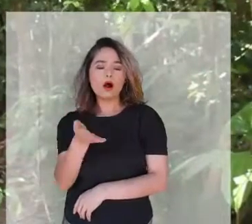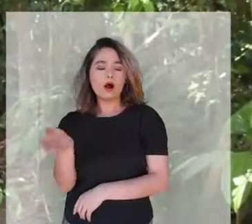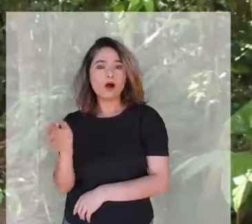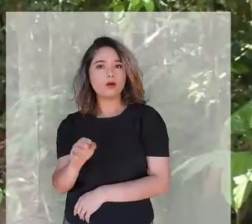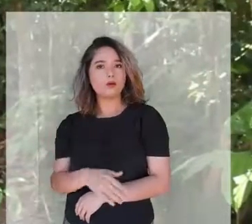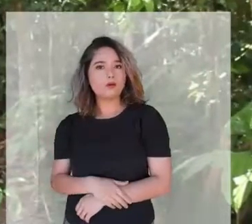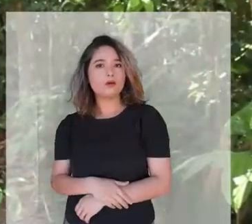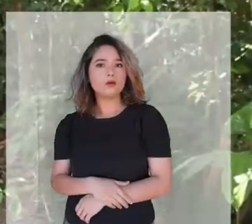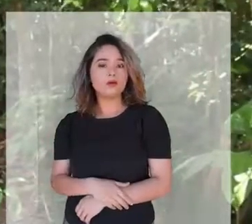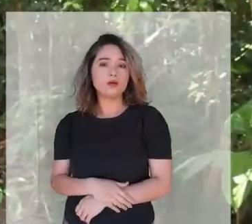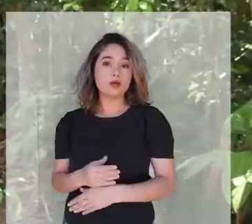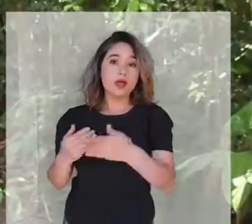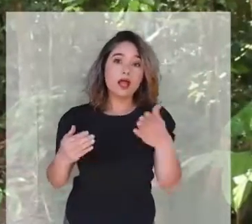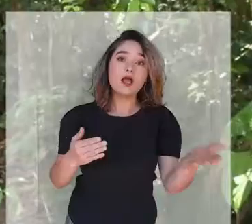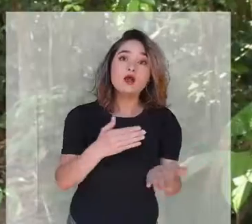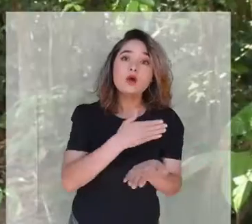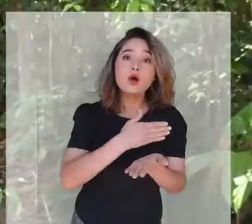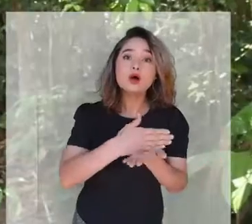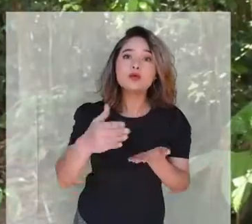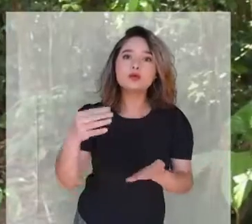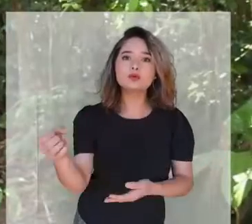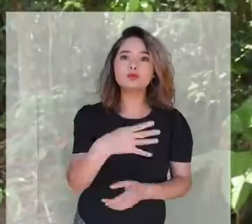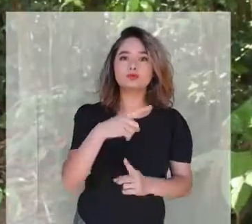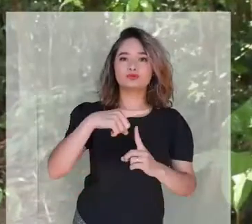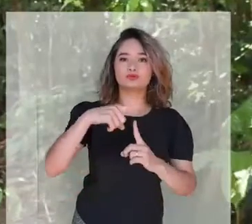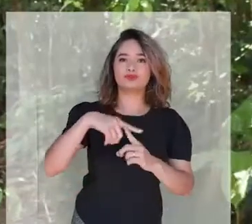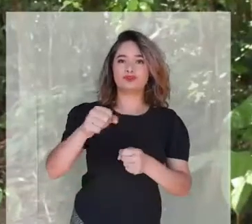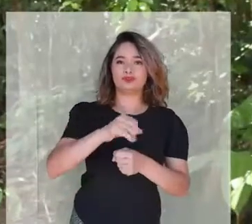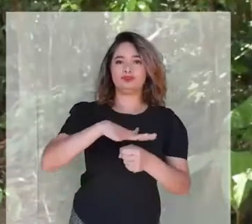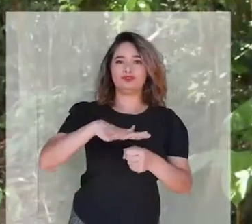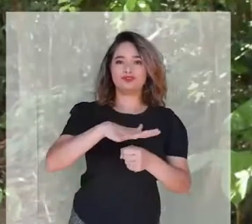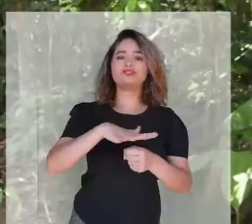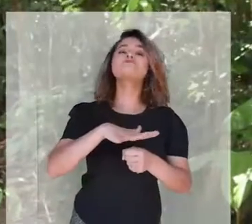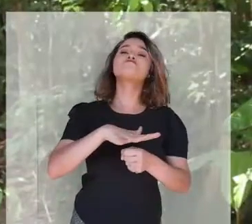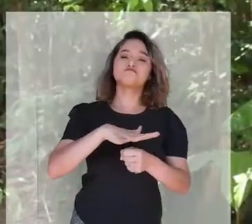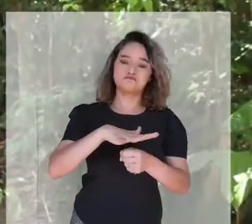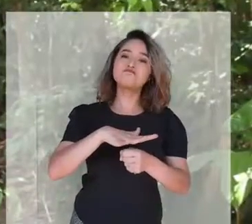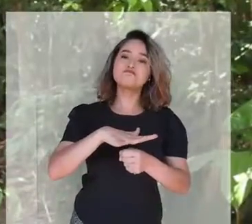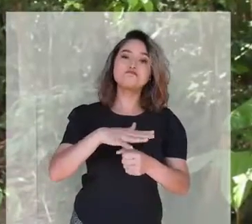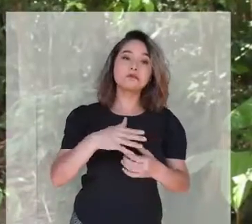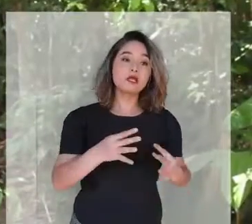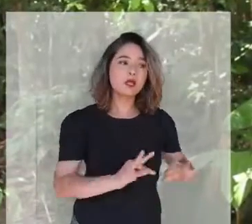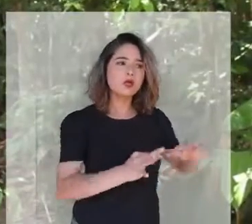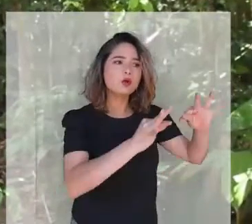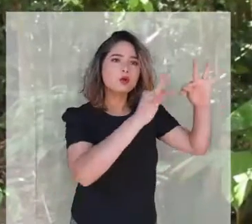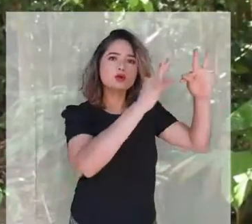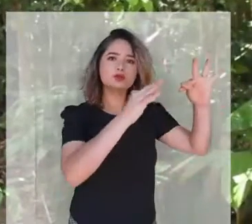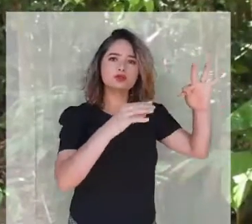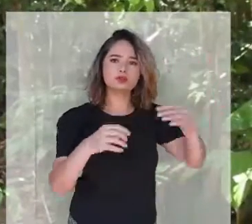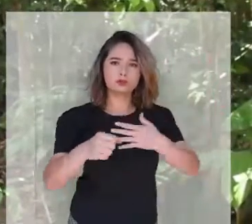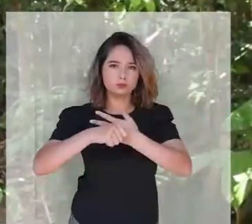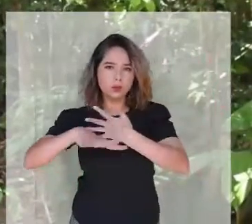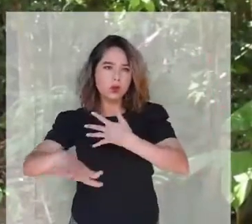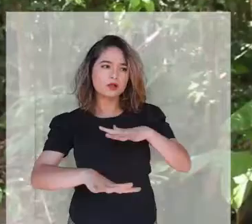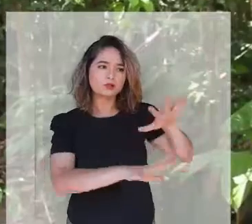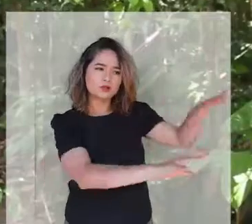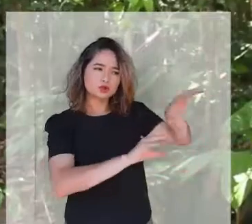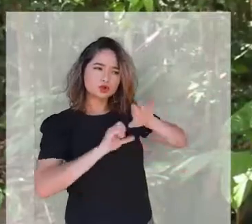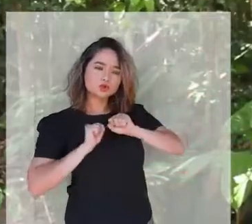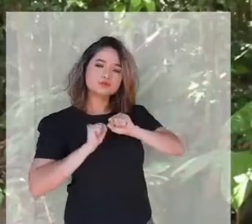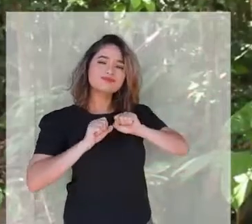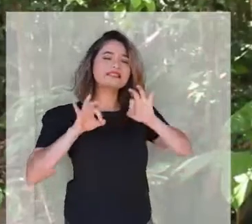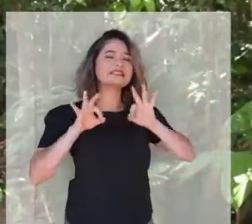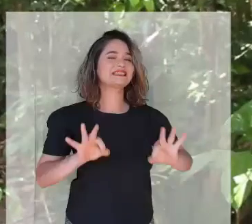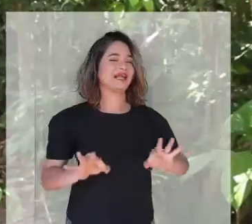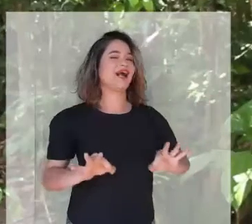mais digitais, né? Como se fosse uma nova dimensão da extensão. Por quê? Porque se antigamente